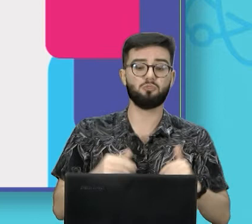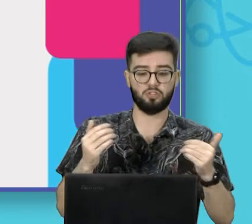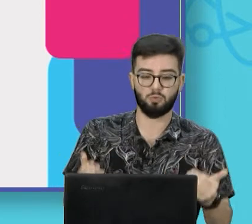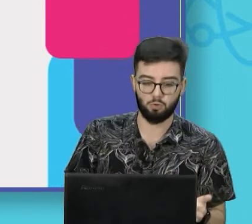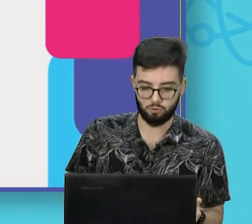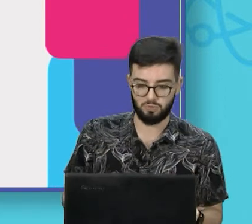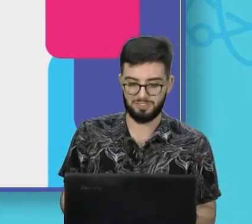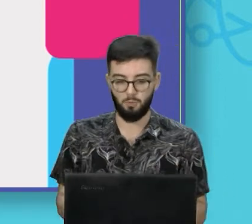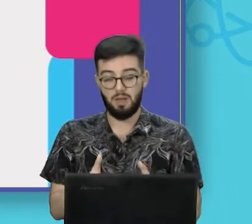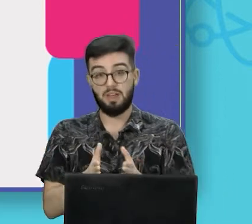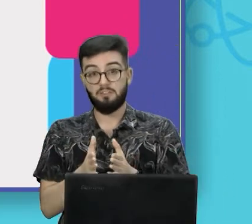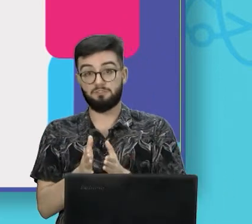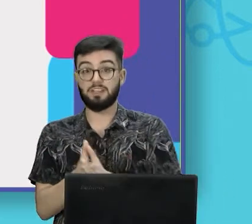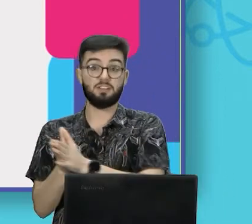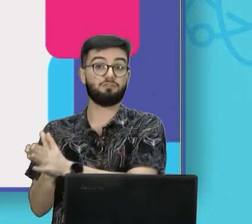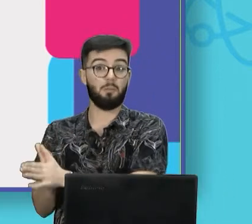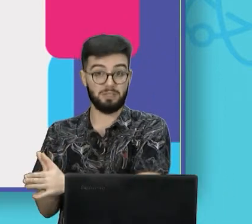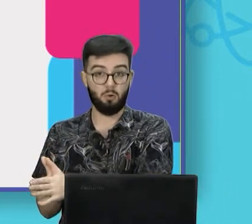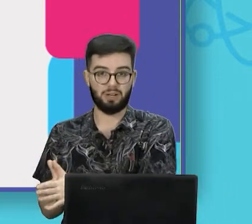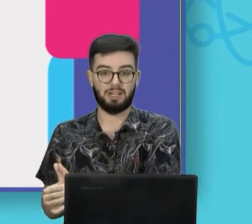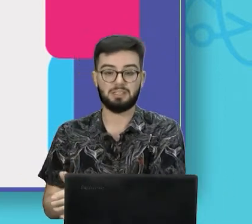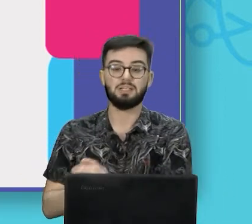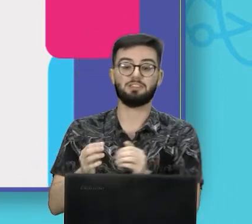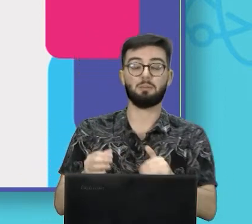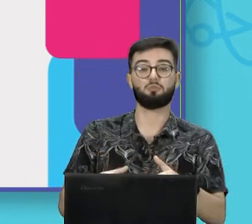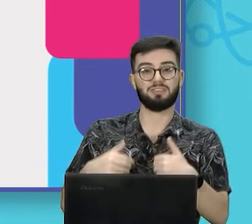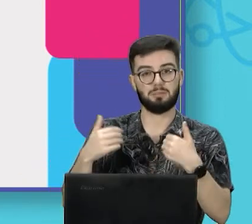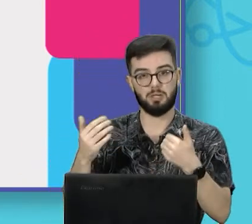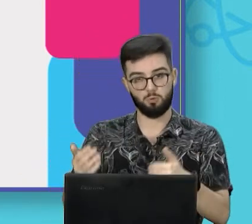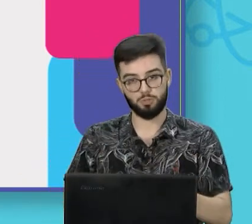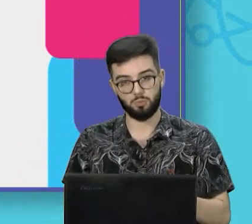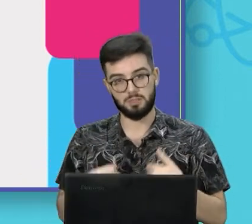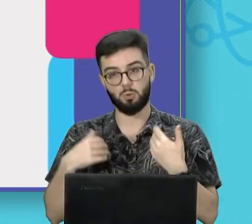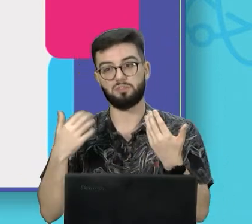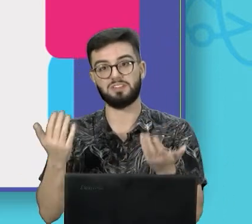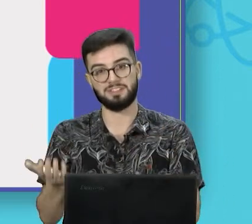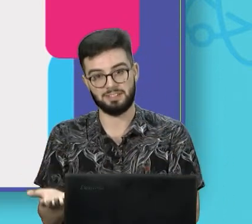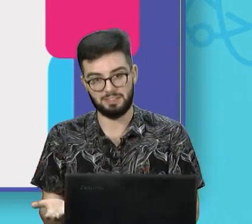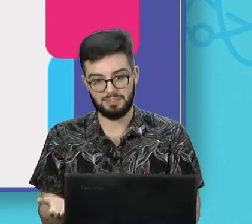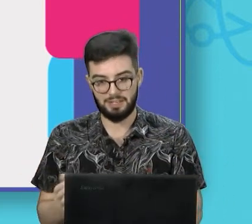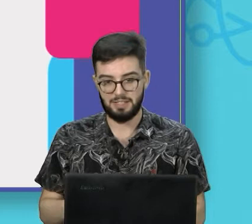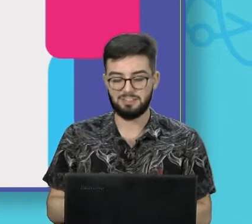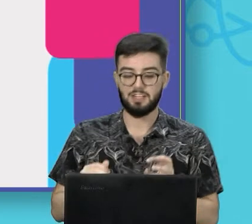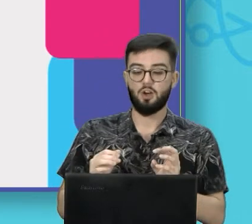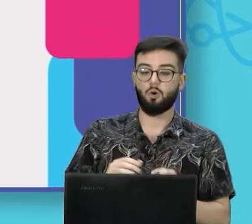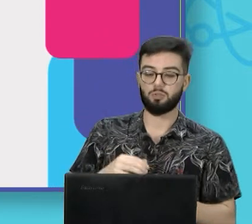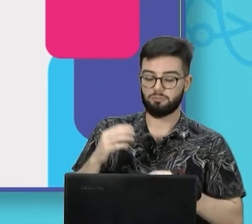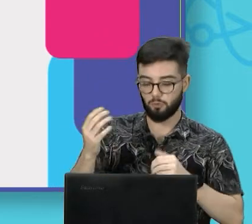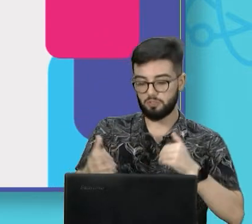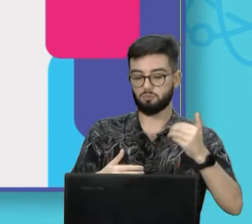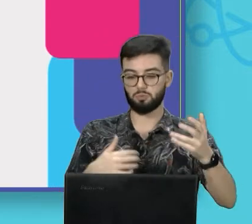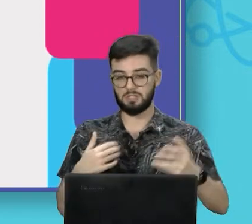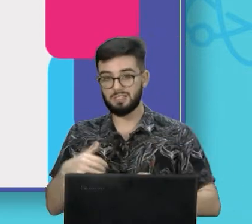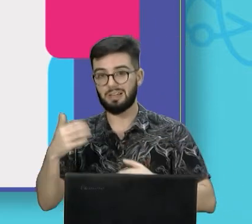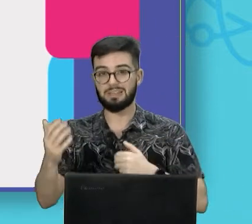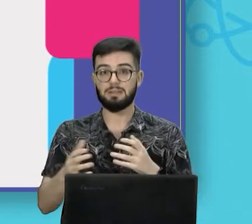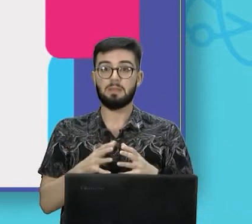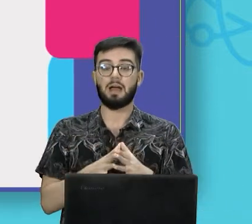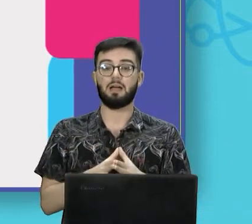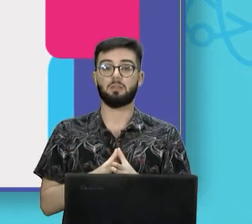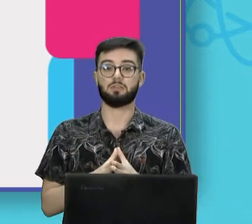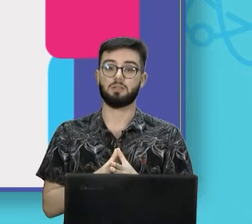mesmo sendo uma constituição feita de forma democrática Tivemos uma assembleia constituinte 1933 onde foi